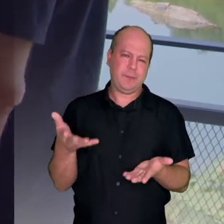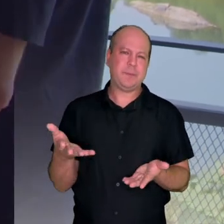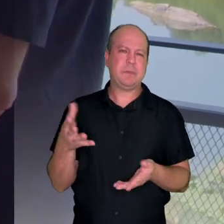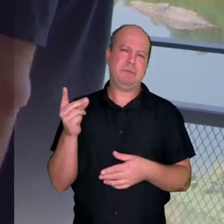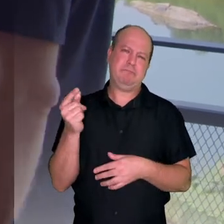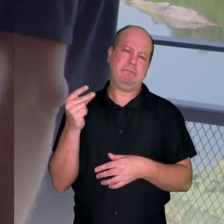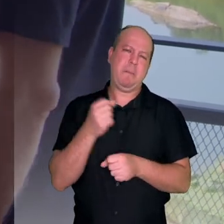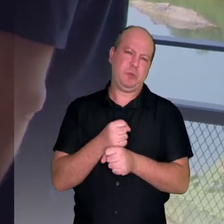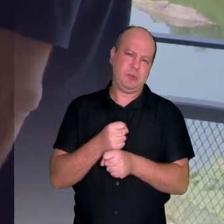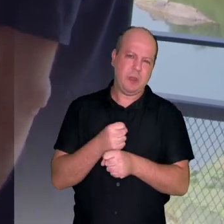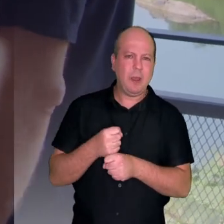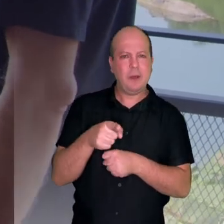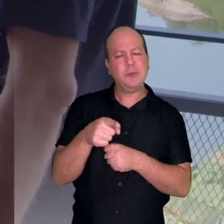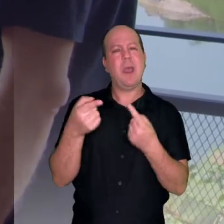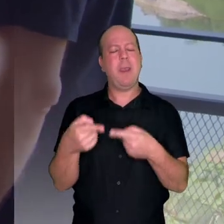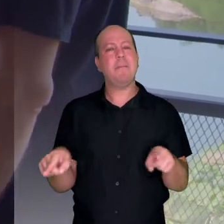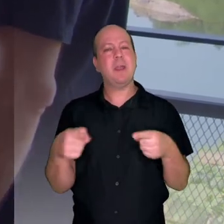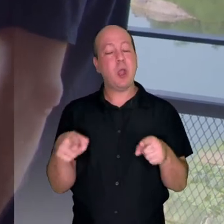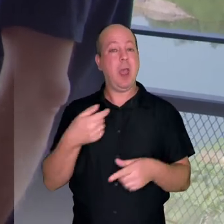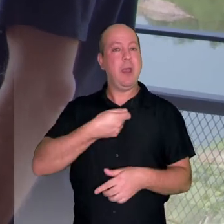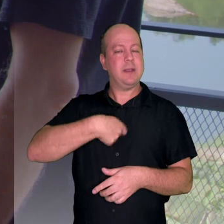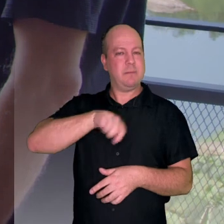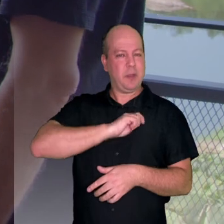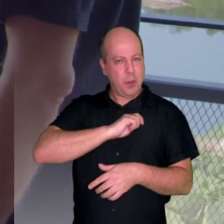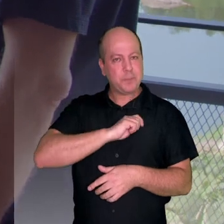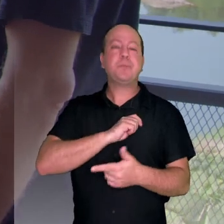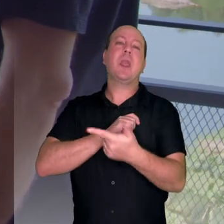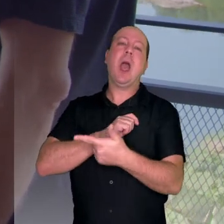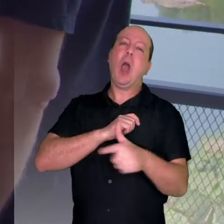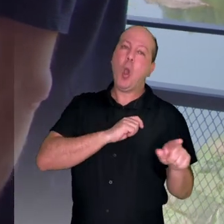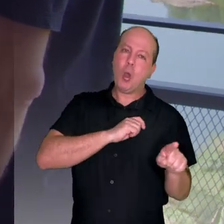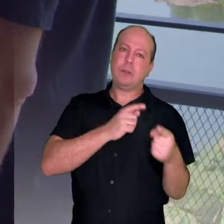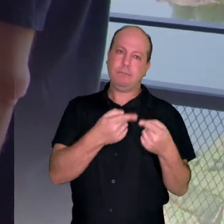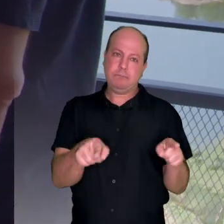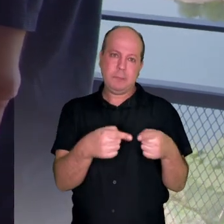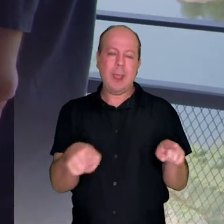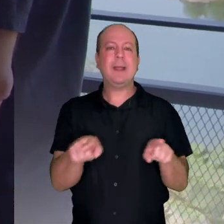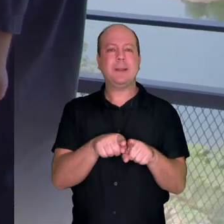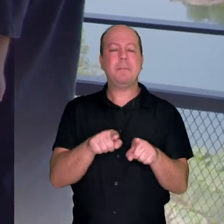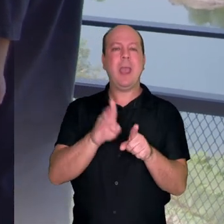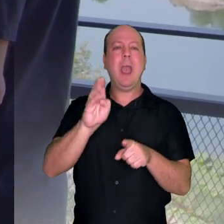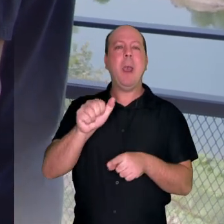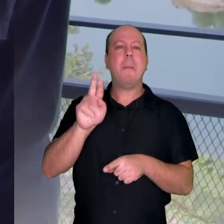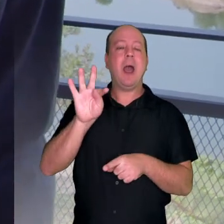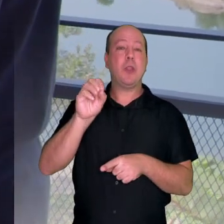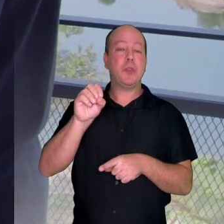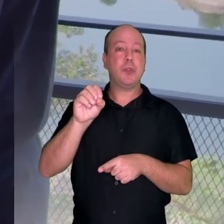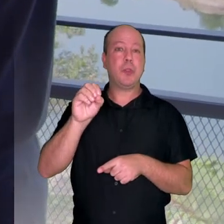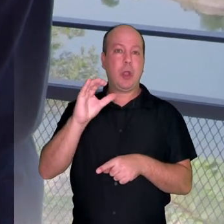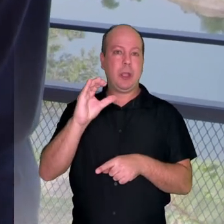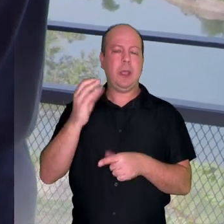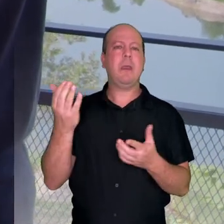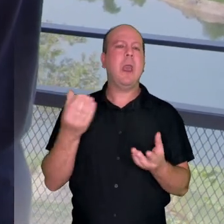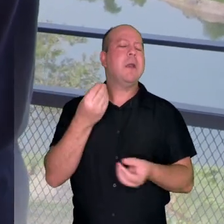você domina há muitos anos, que é esse repertório espanhol, né? E uma outra peça também do Bartók. Se você puder